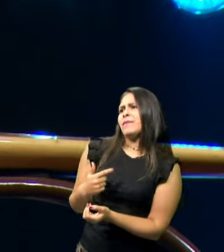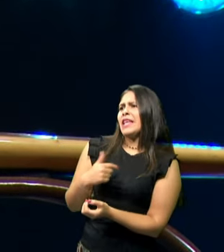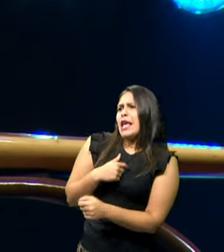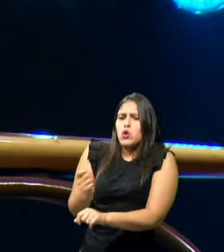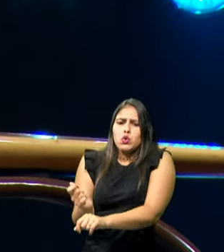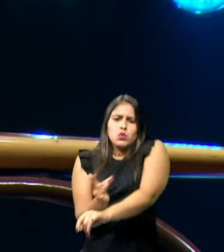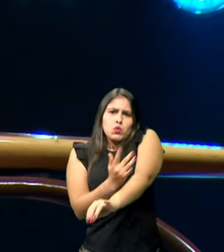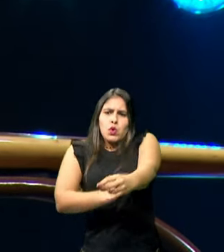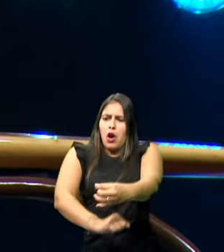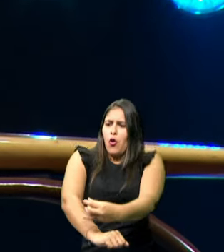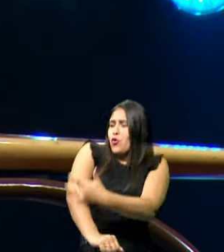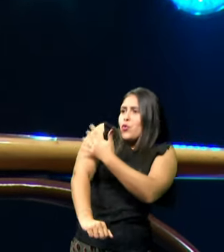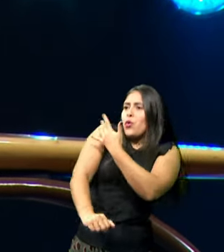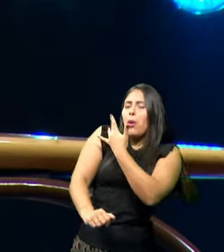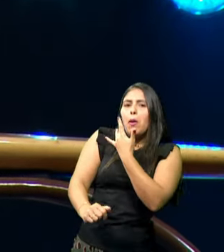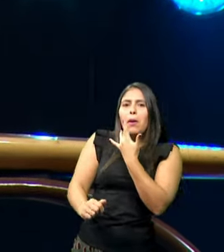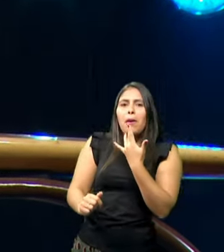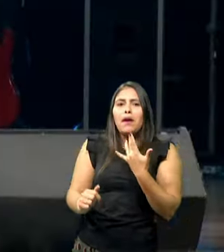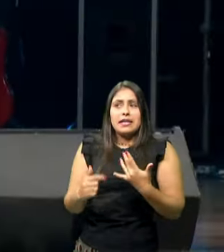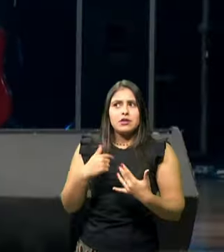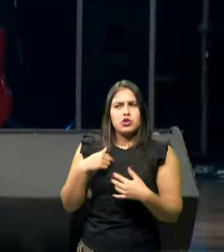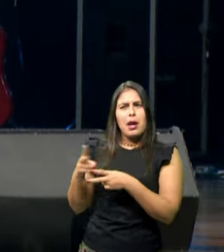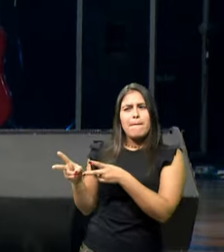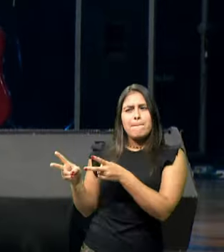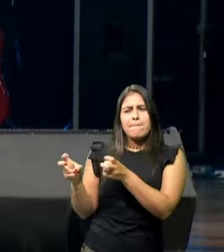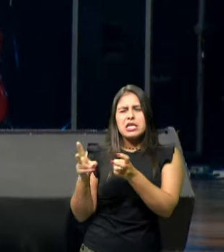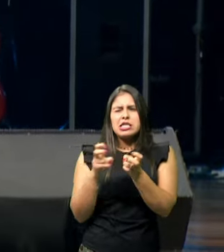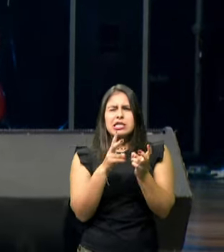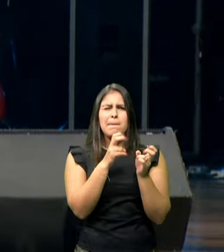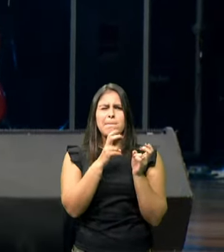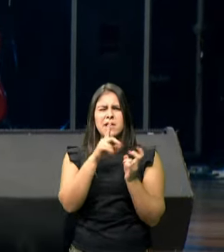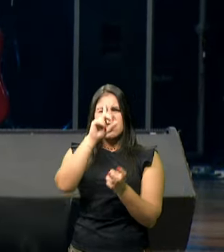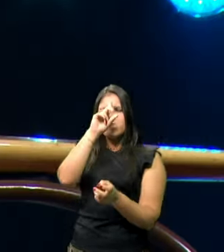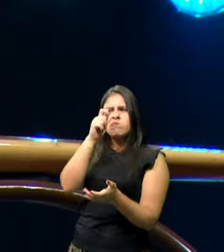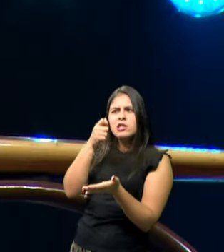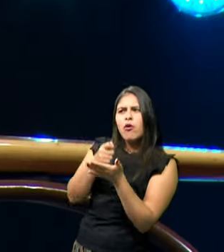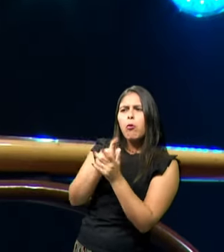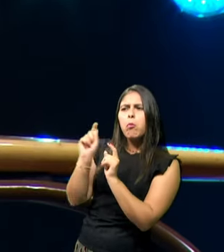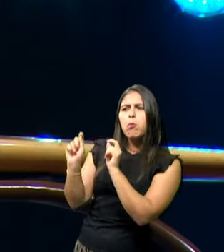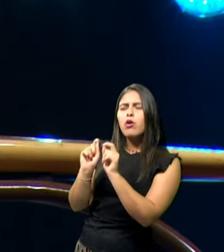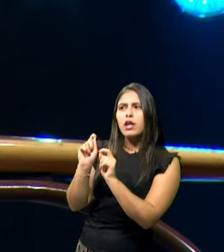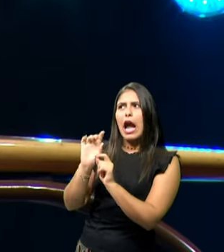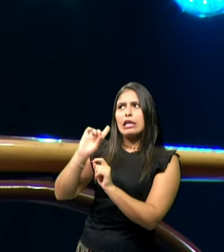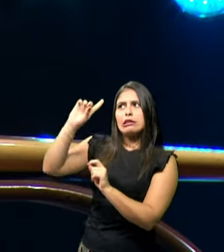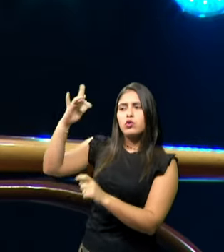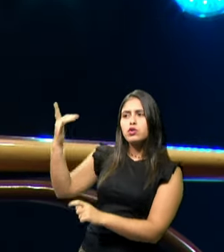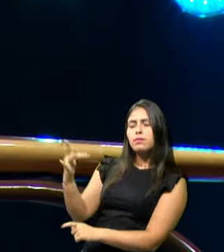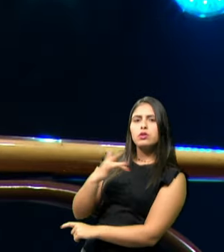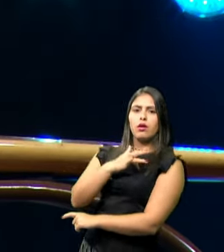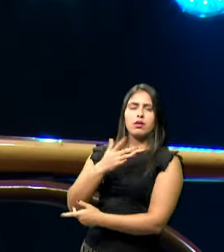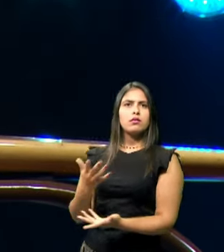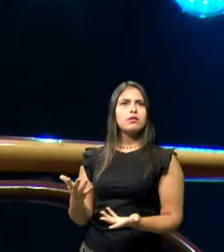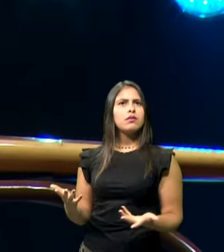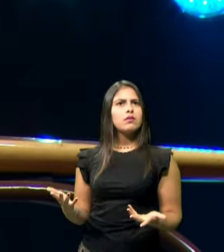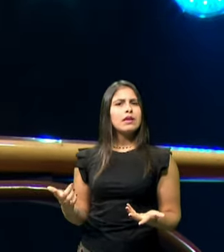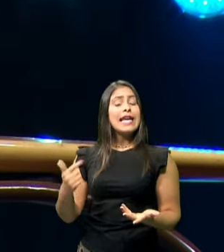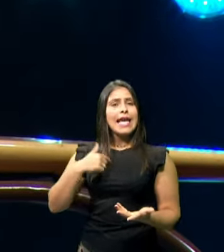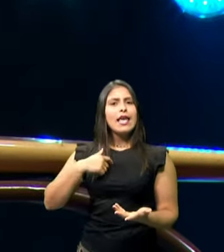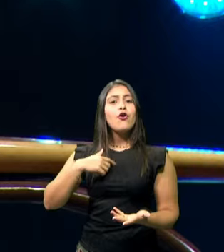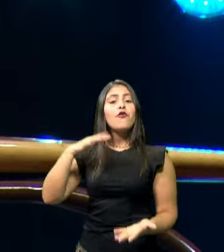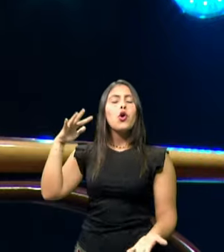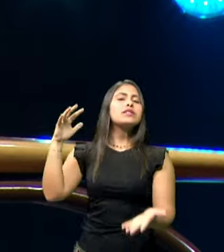fico arrepiado, eu já observei, quando eu fico arrepiado, é algo de Deus. É para arrepiar, eu vou